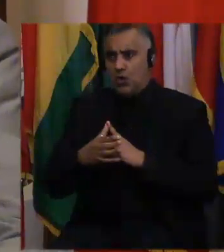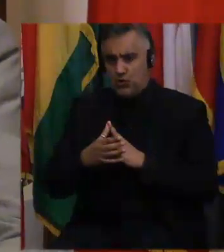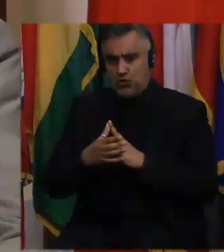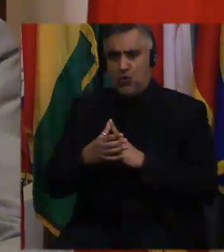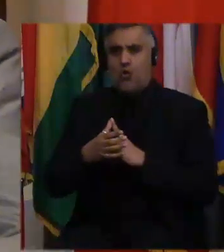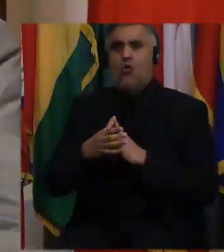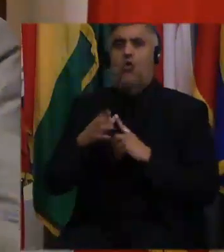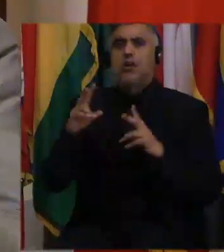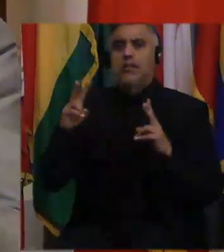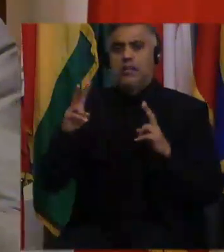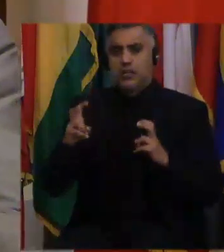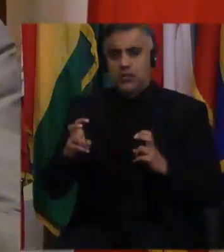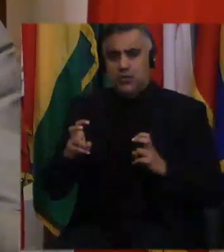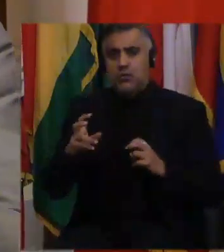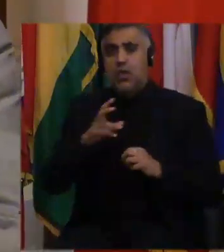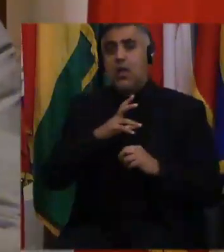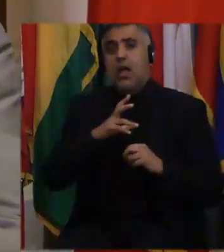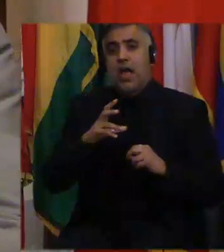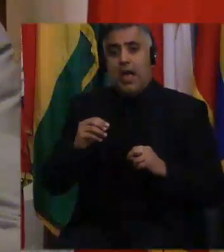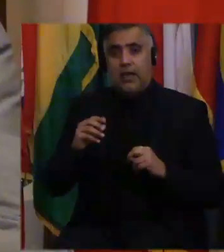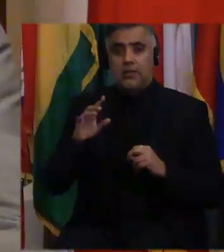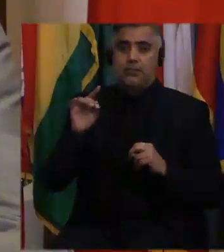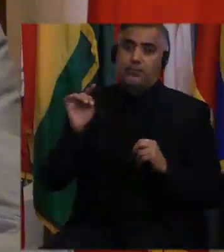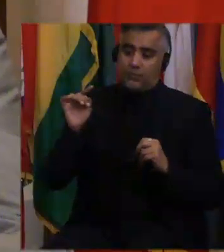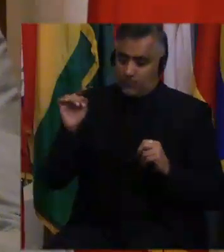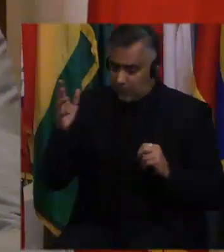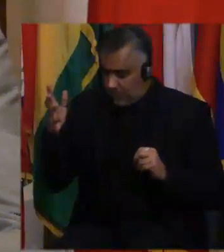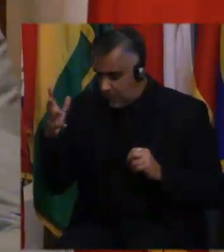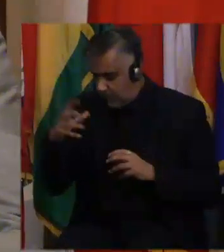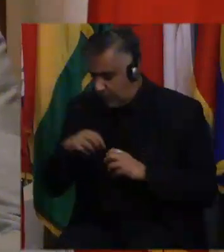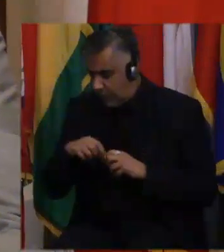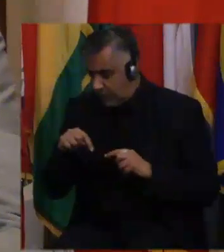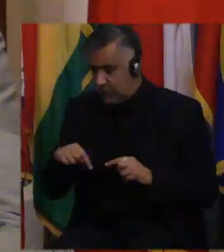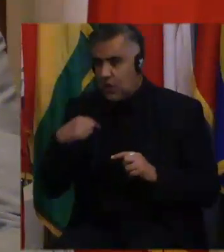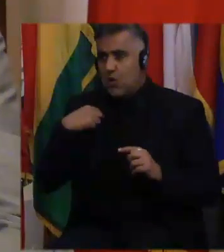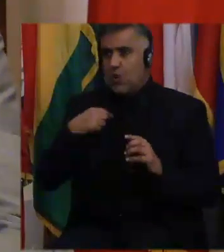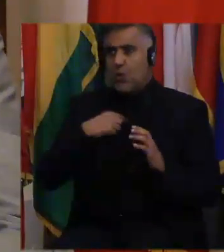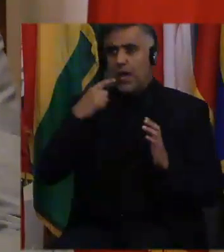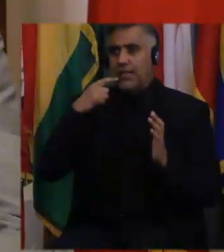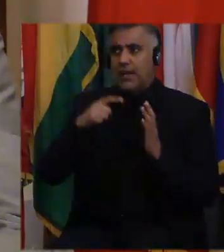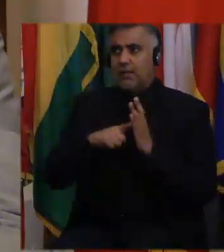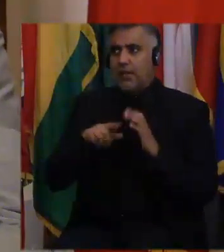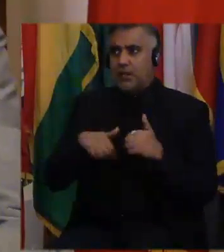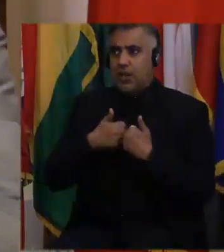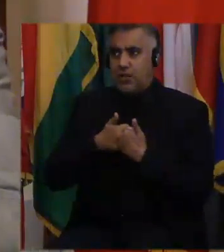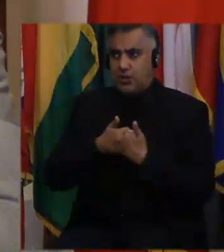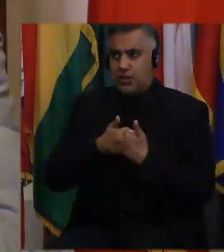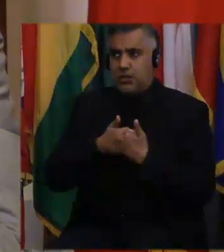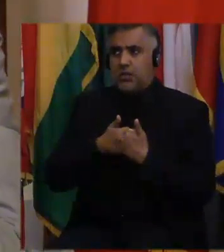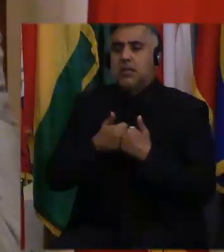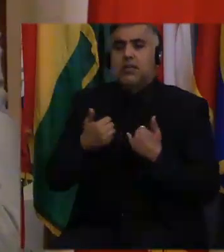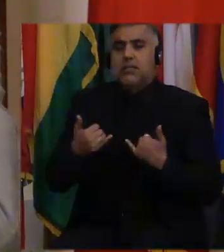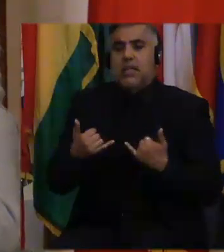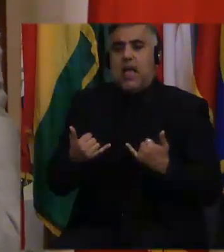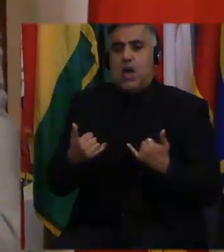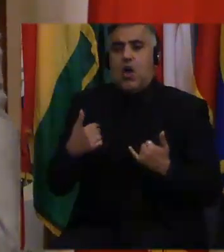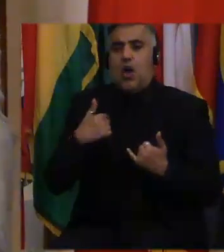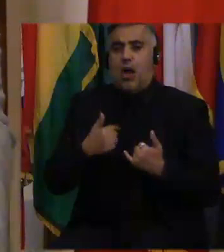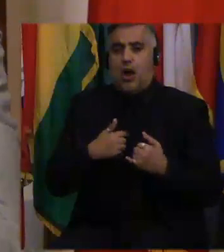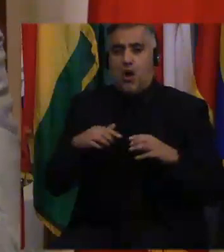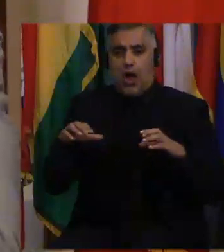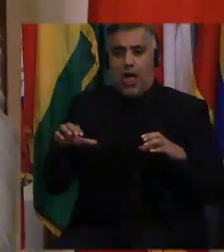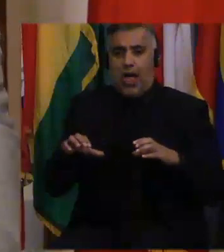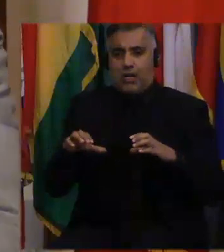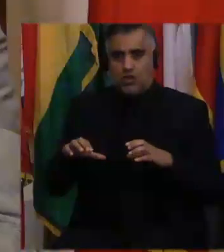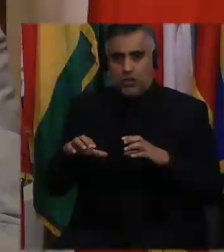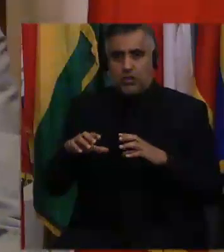partir dessa identificação de principais desafios, agora nossas ações estruturam